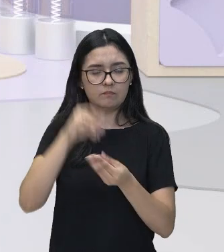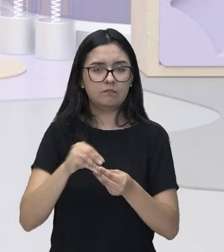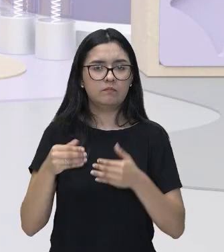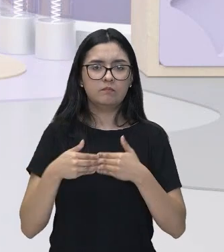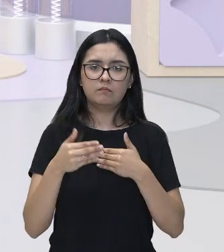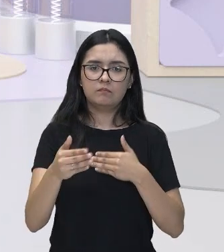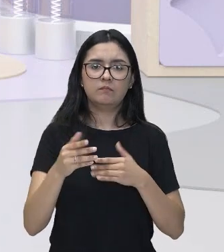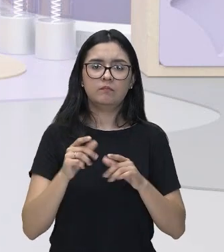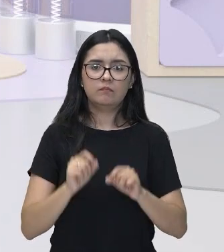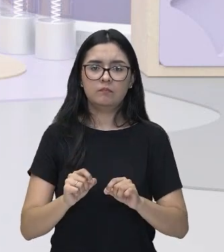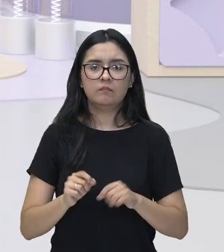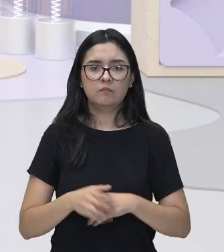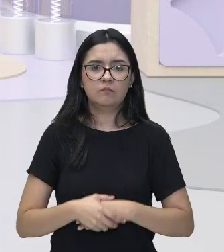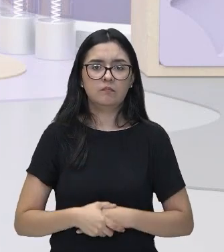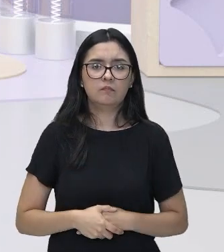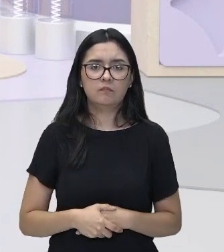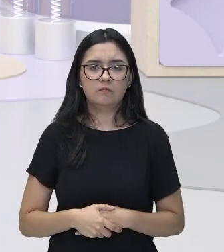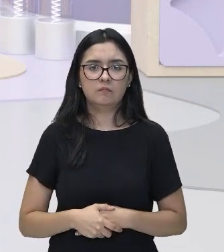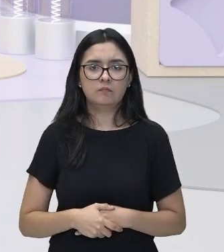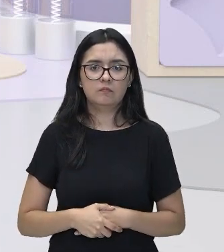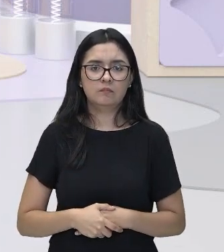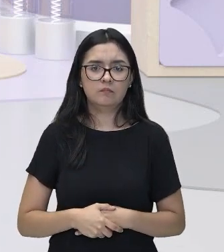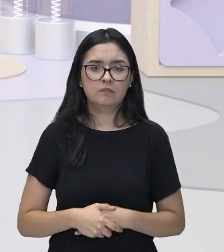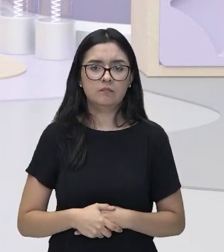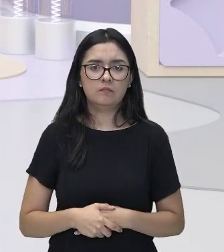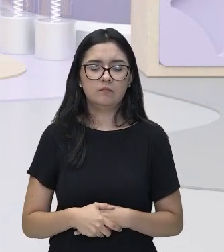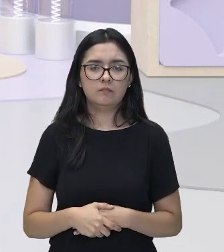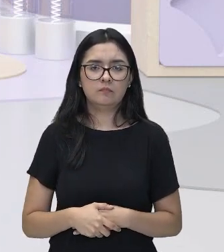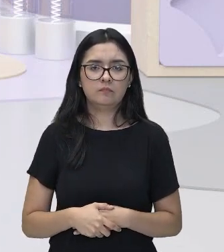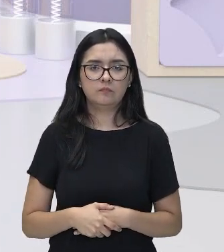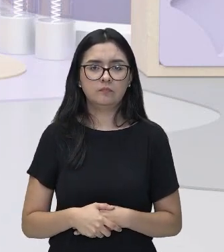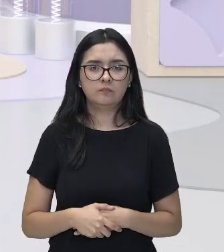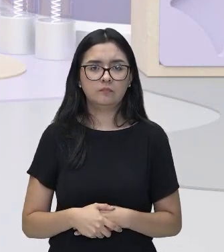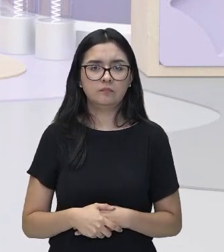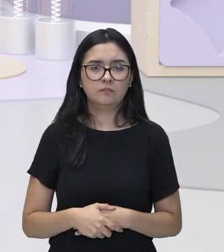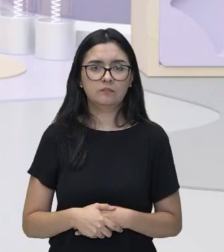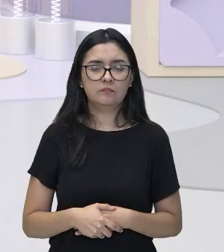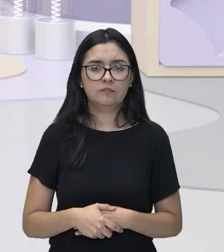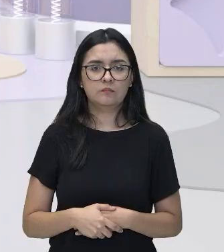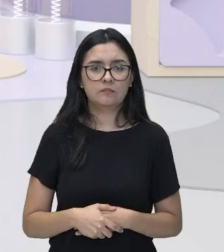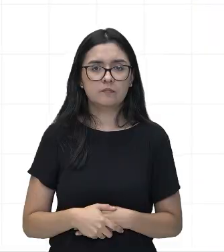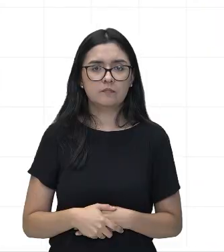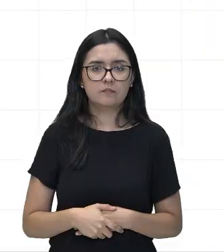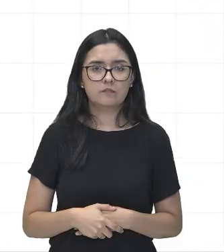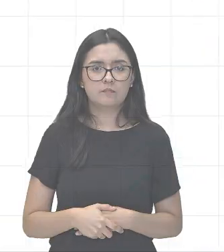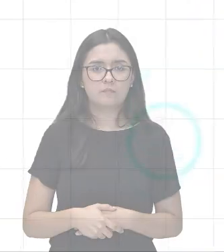seguindo com as nossas atividades. Muito obrigado.